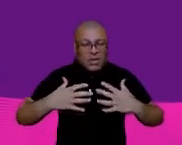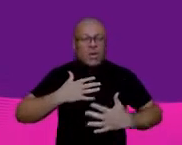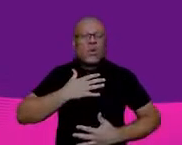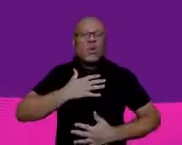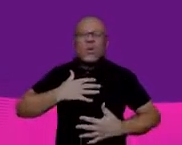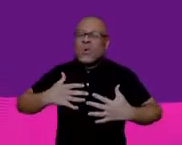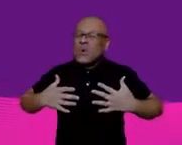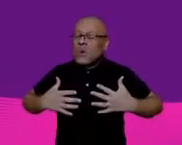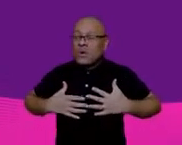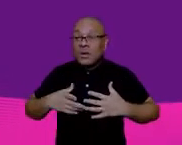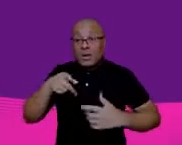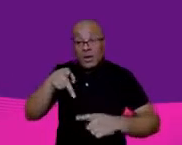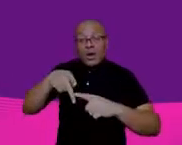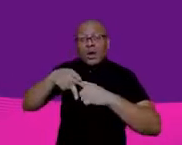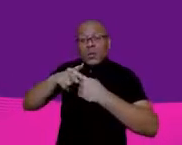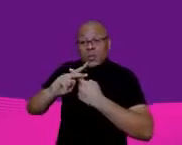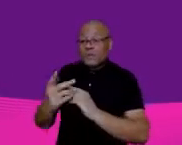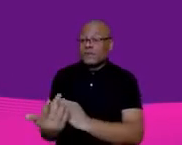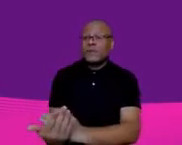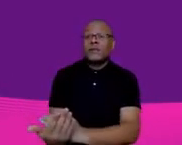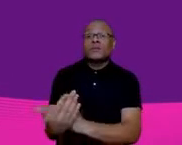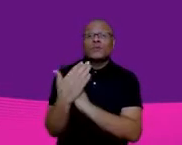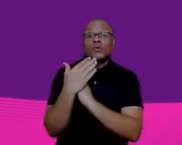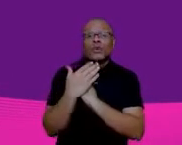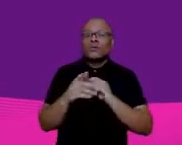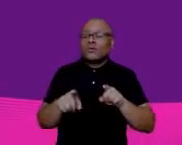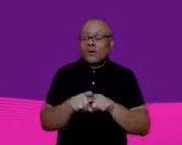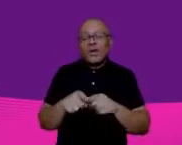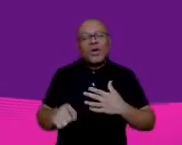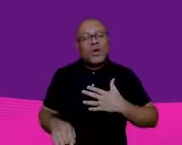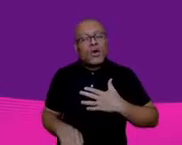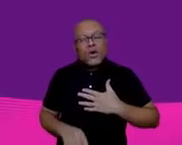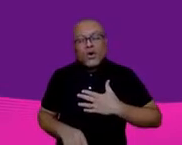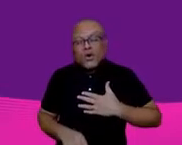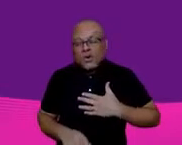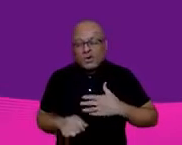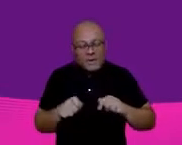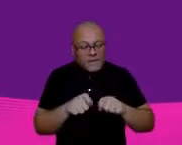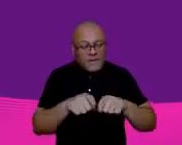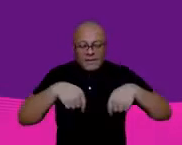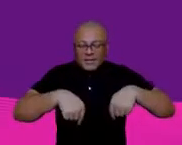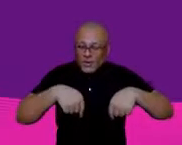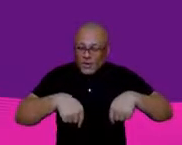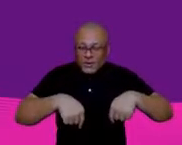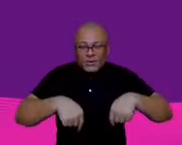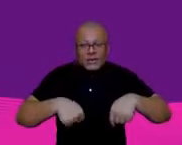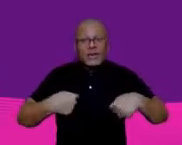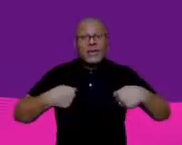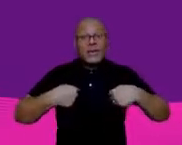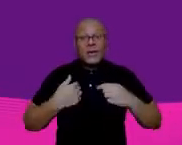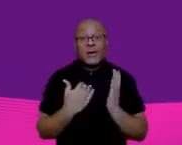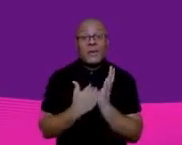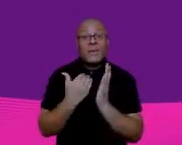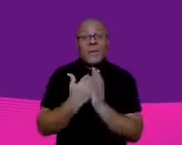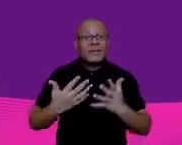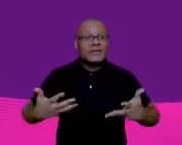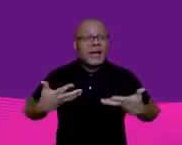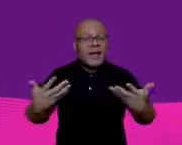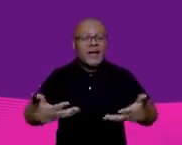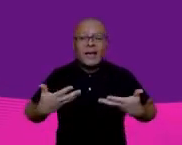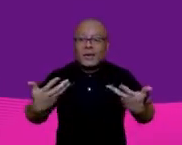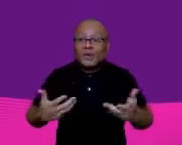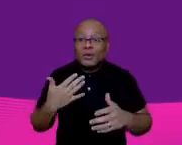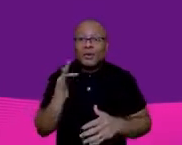ferramenta, também nos ajuda. Eu gosto muito do que fazemos hoje e estou mais animado ainda daquilo que faremos no